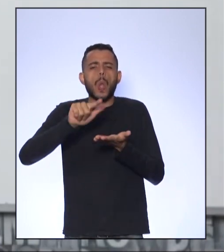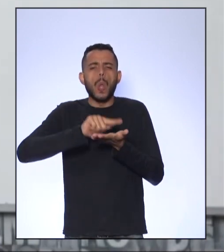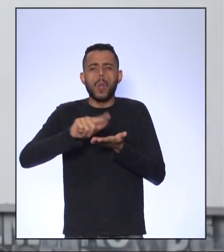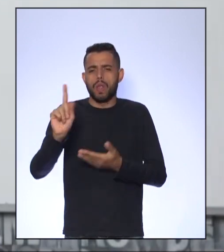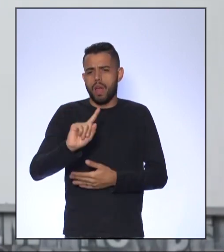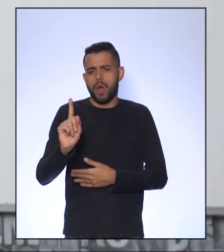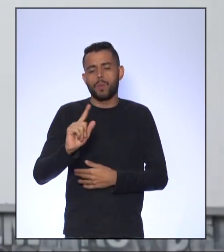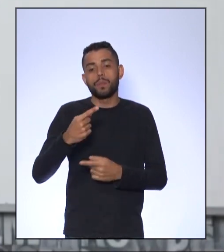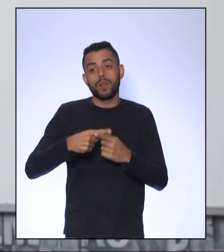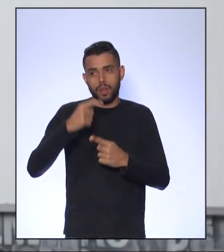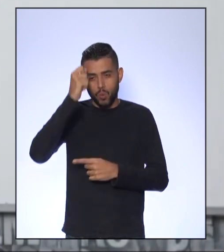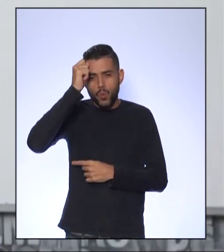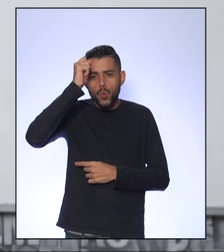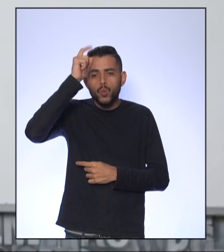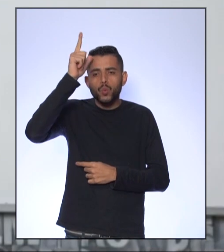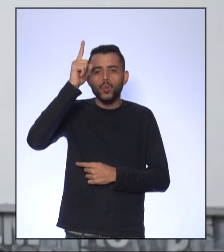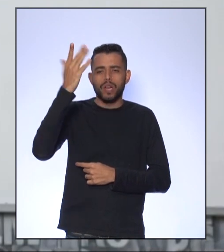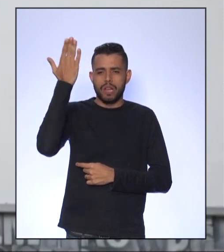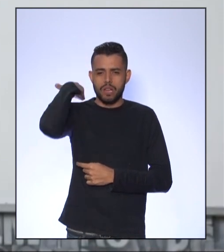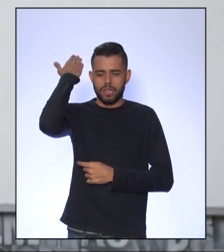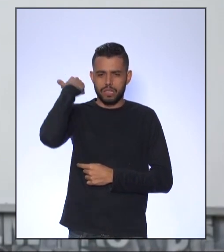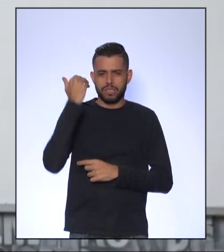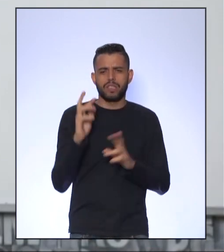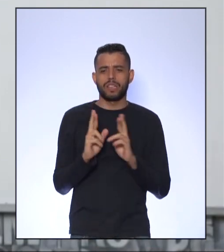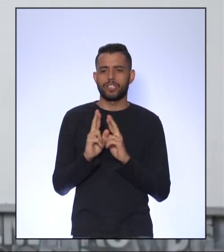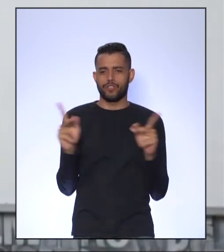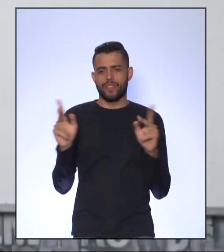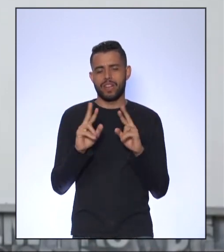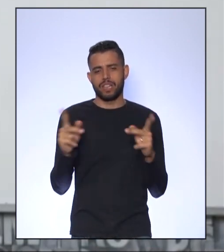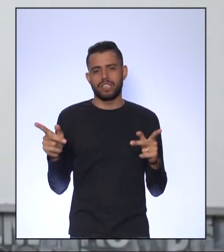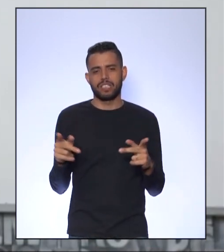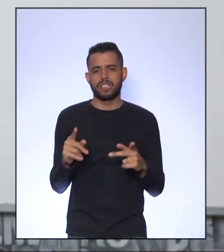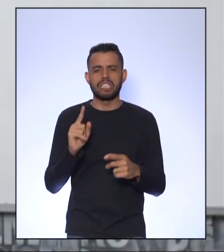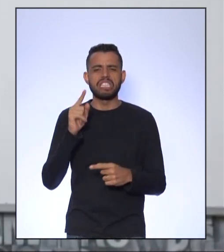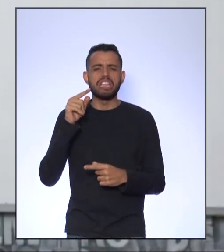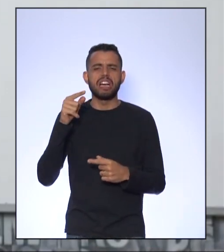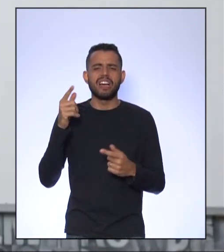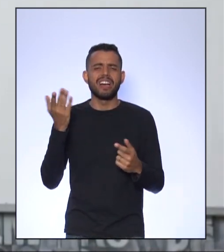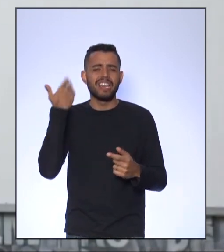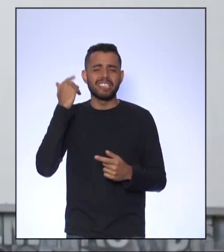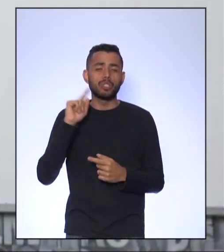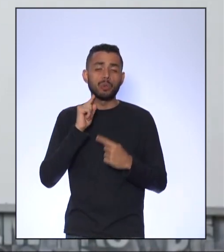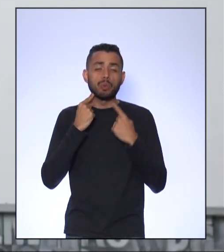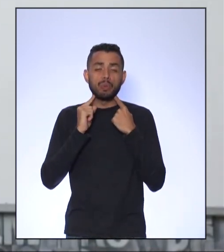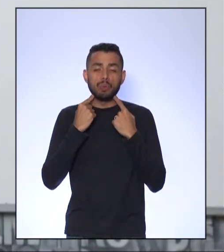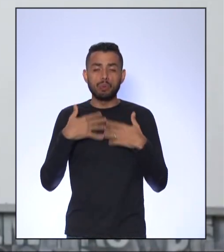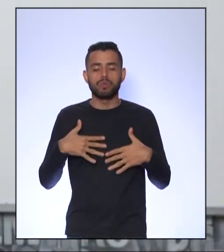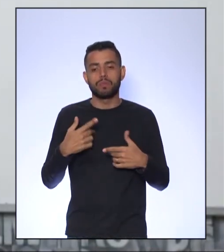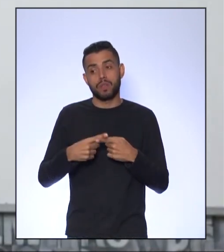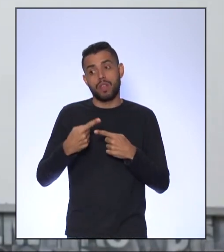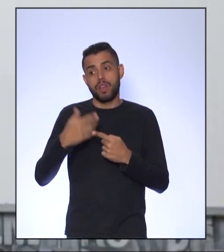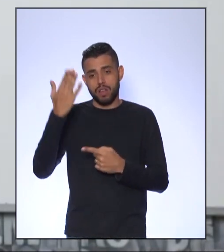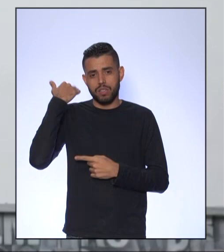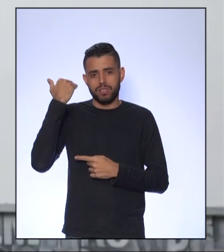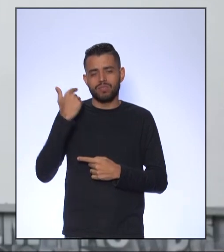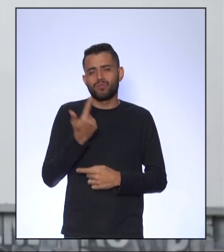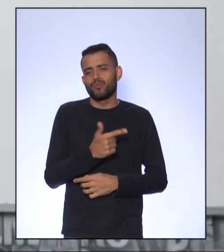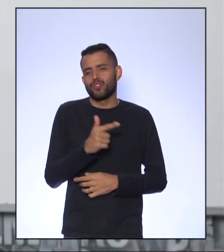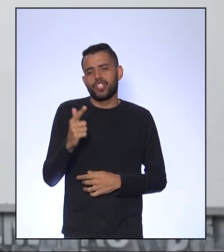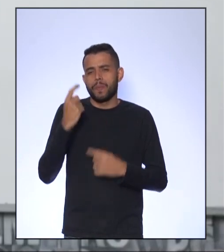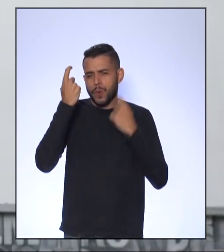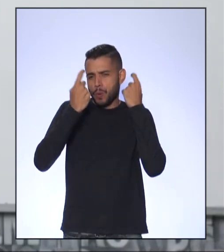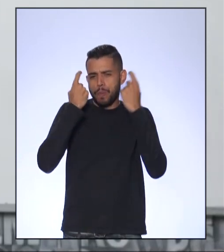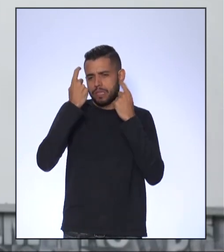um pouquinho diferente, né? Então, o que nós temos de critério de higiene atualmente não é igual o que eles tinham. Então, existe essa